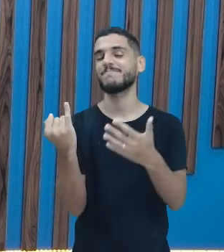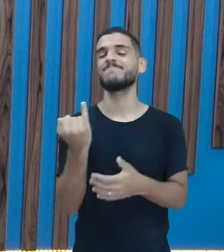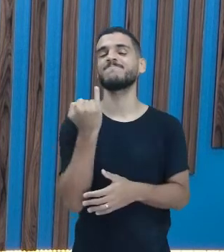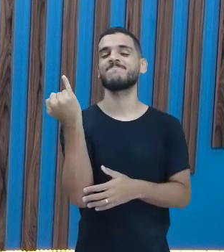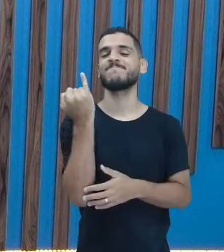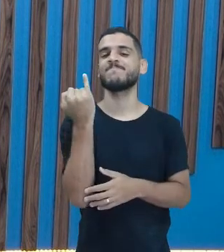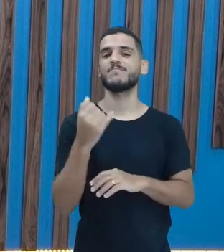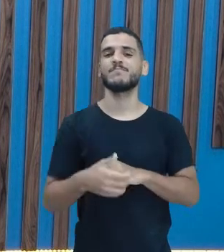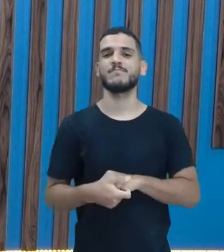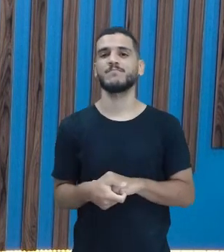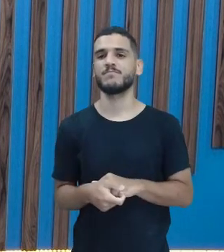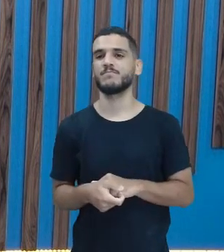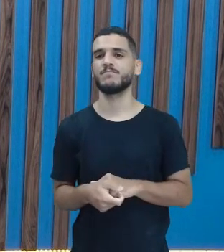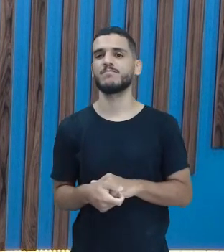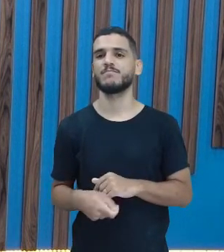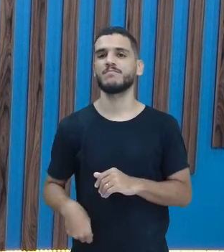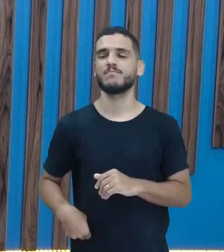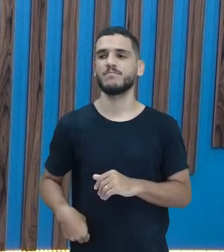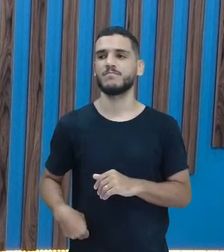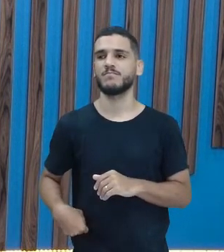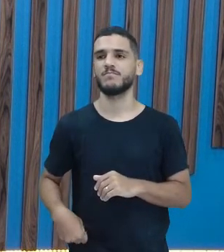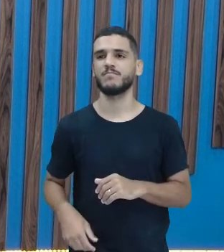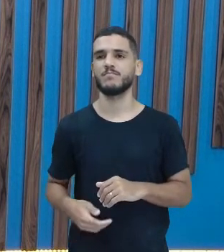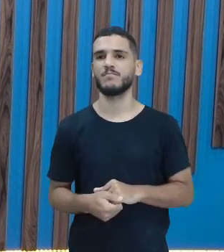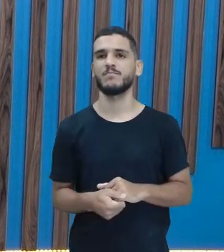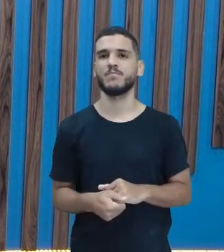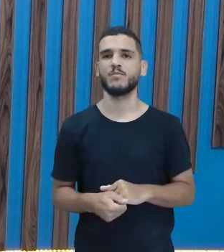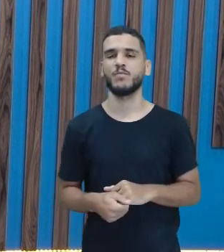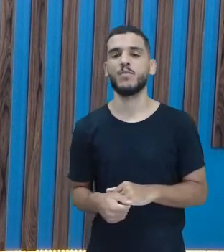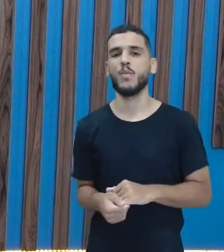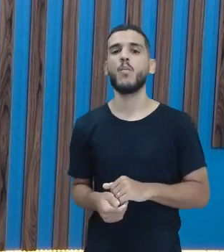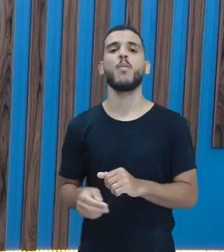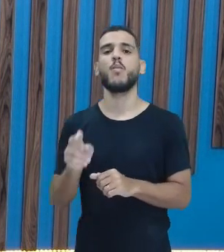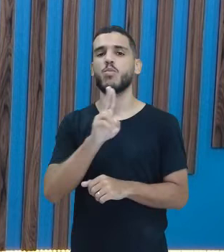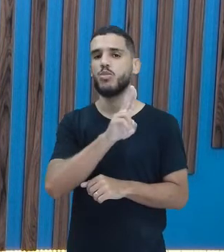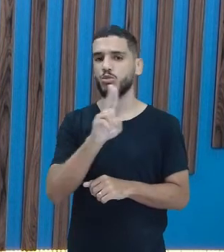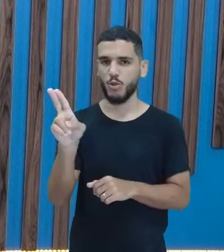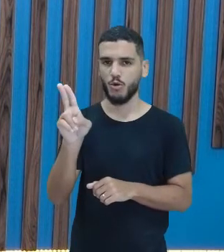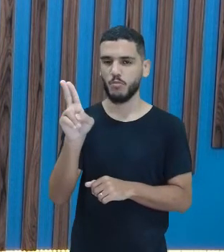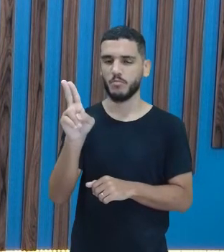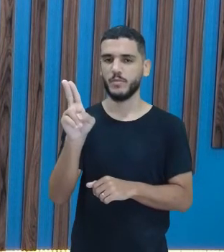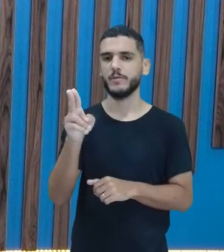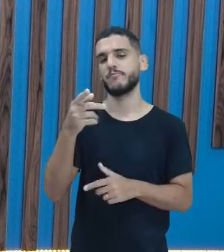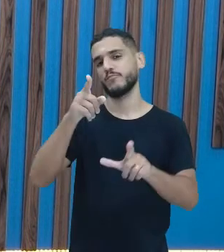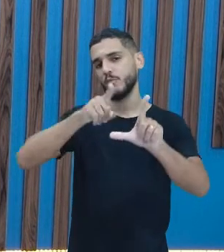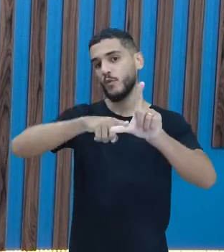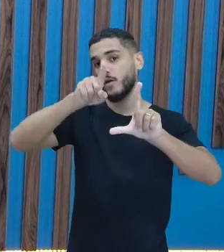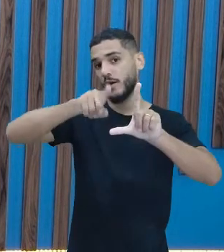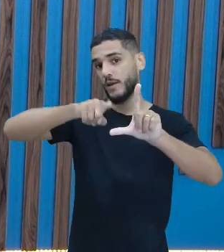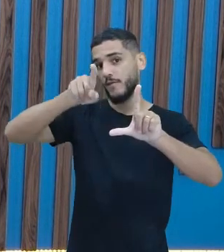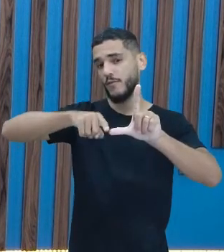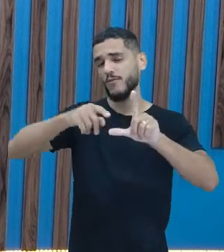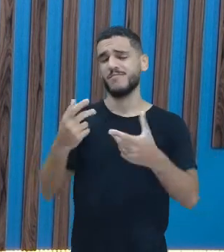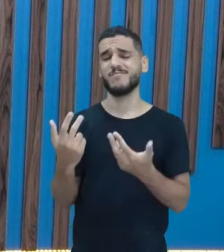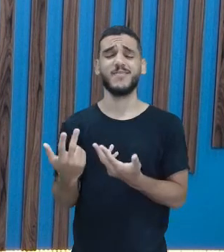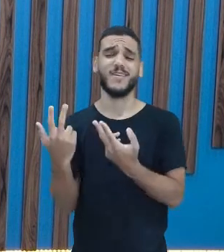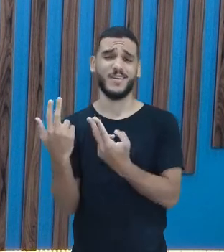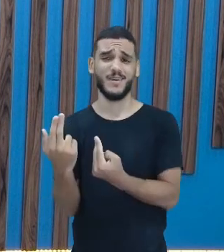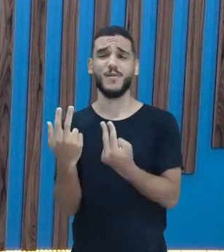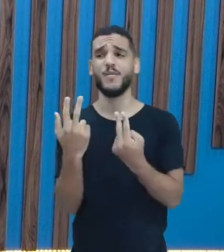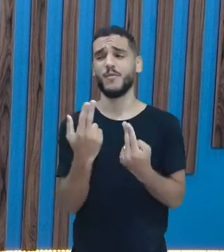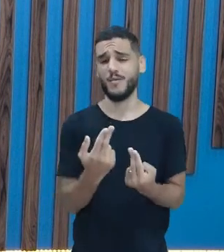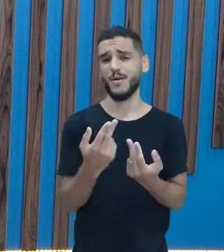gráfico. O nome que eu dei ao gráfico, né? Que pode ser também o mesmo nome que eu vou dar